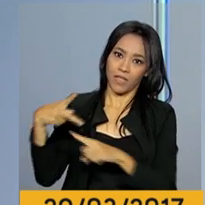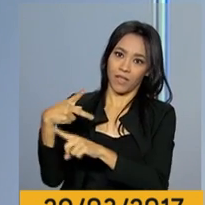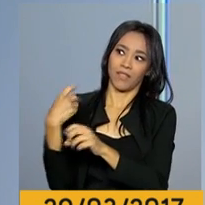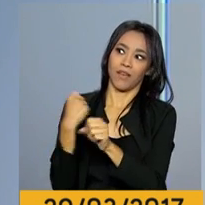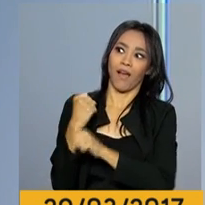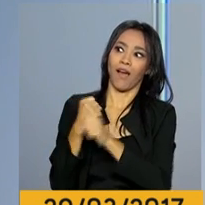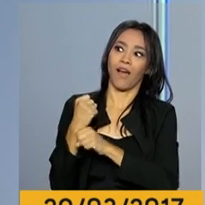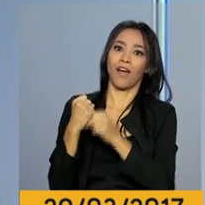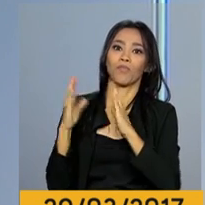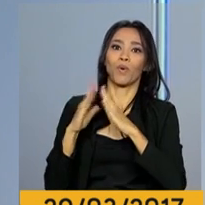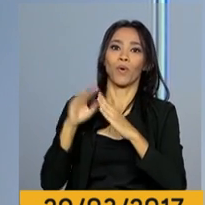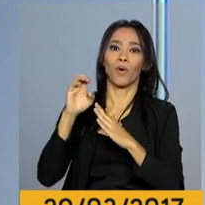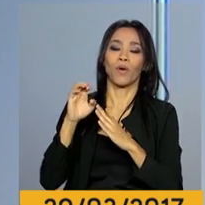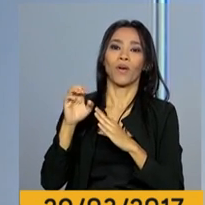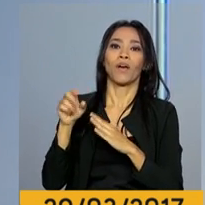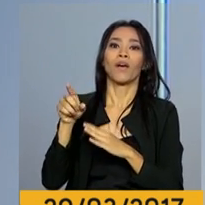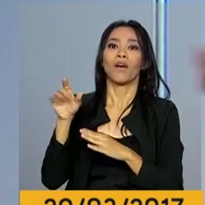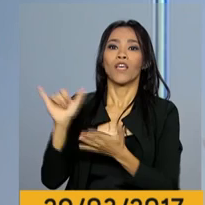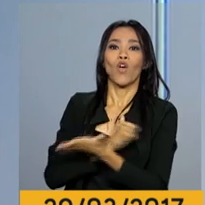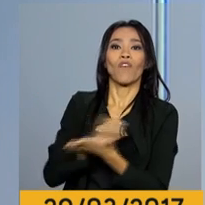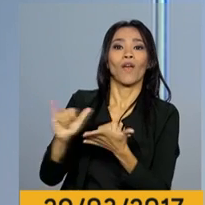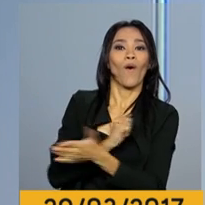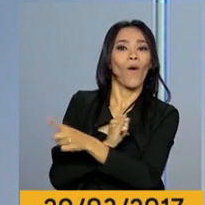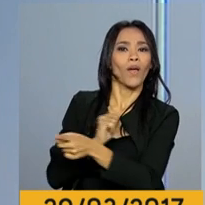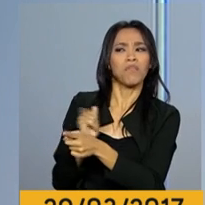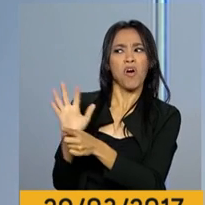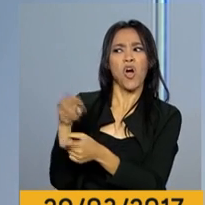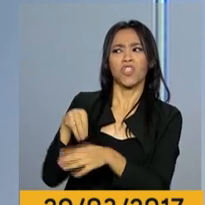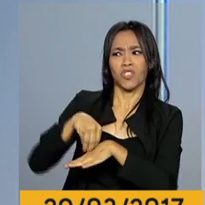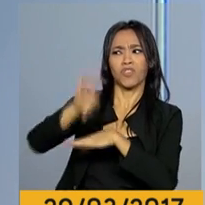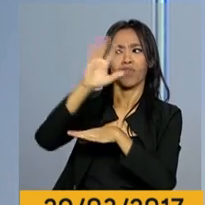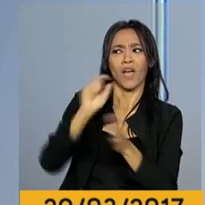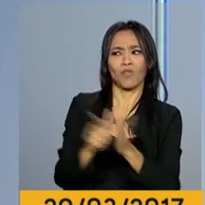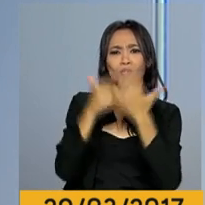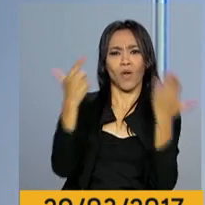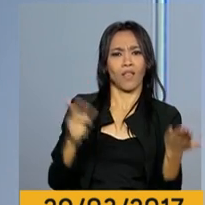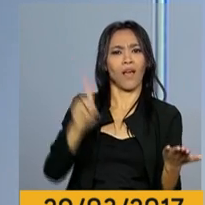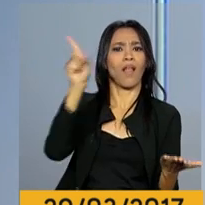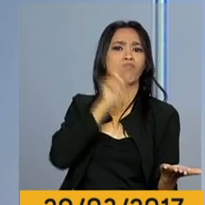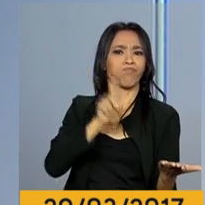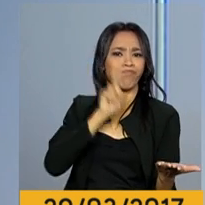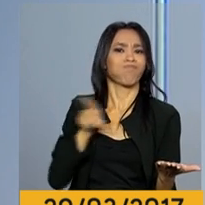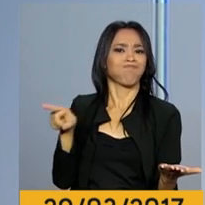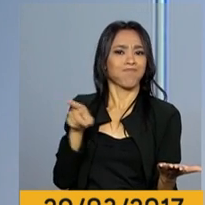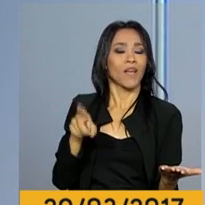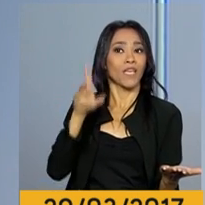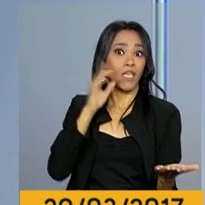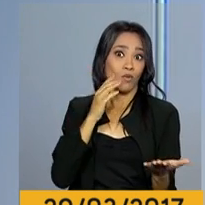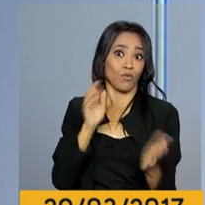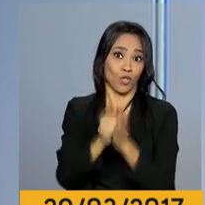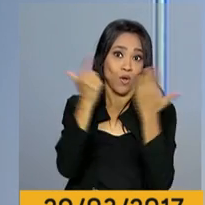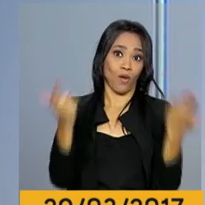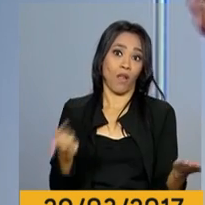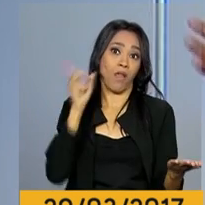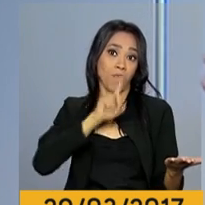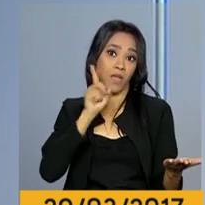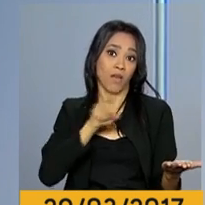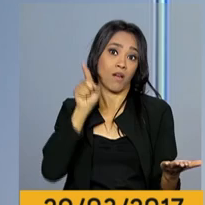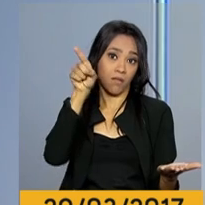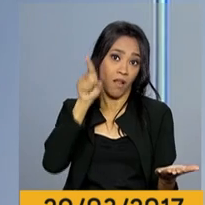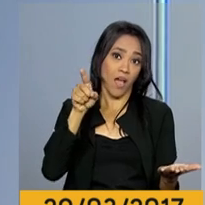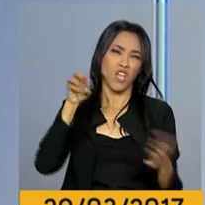esteve em nova york não poderiam ser ditas aos jornais americanos para que os jornais americanos passem a